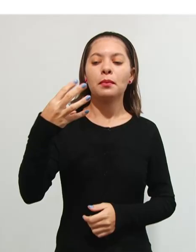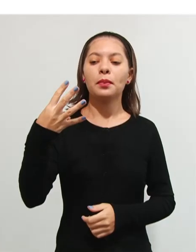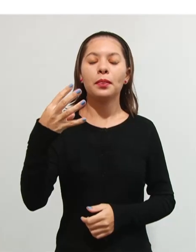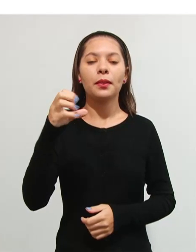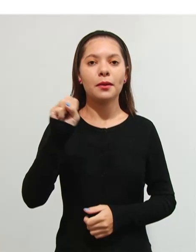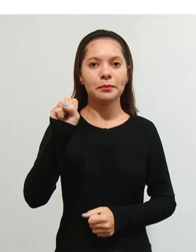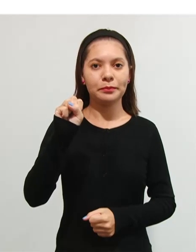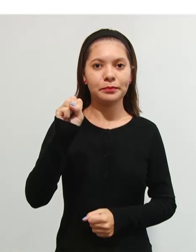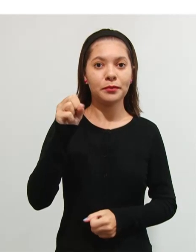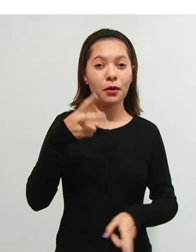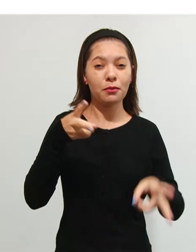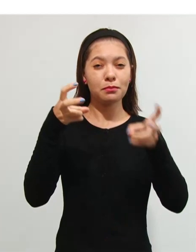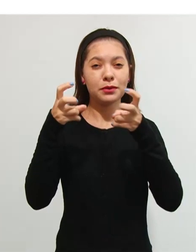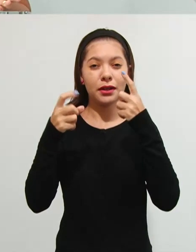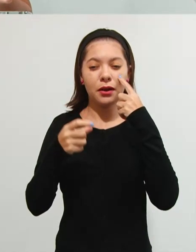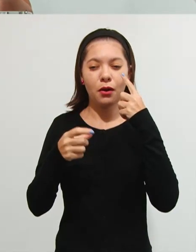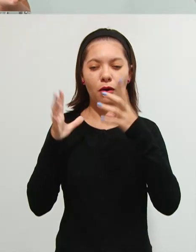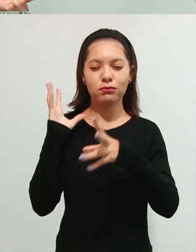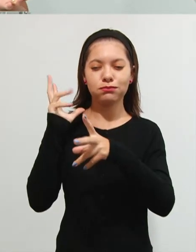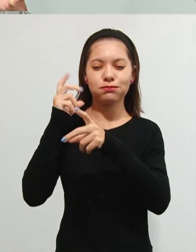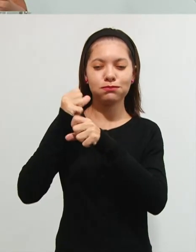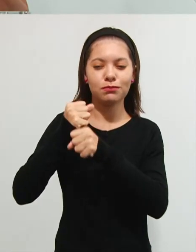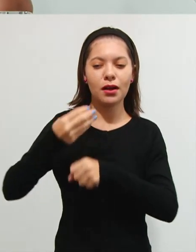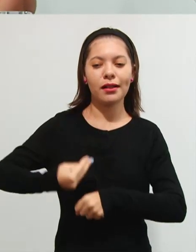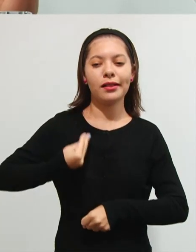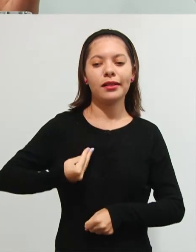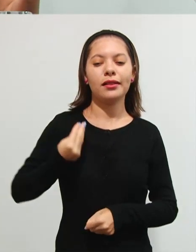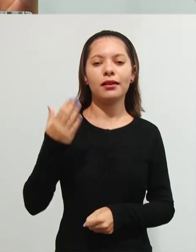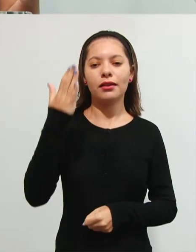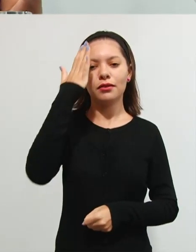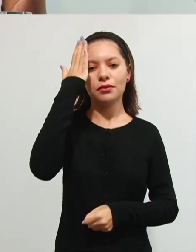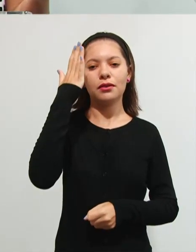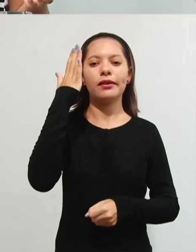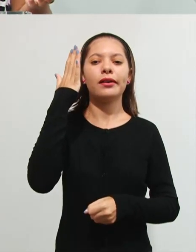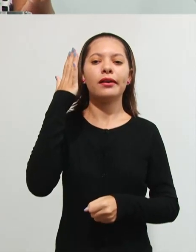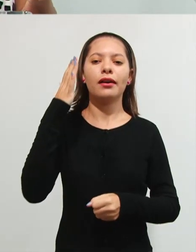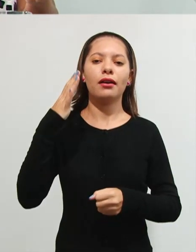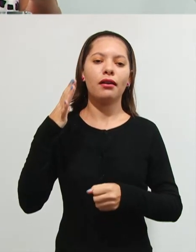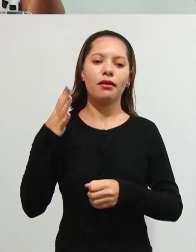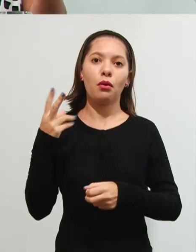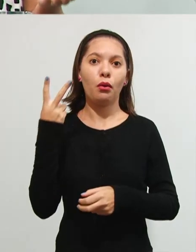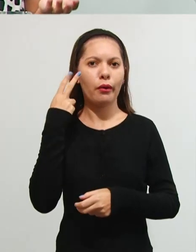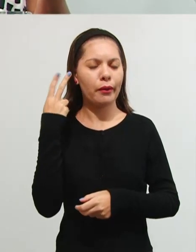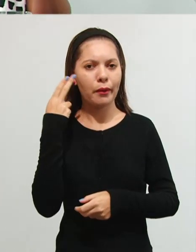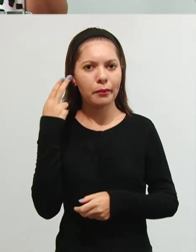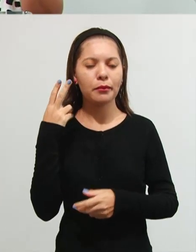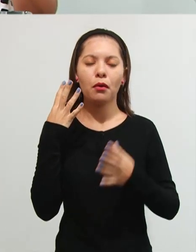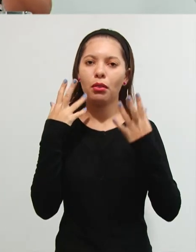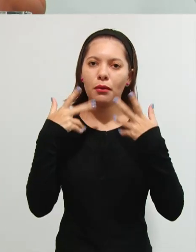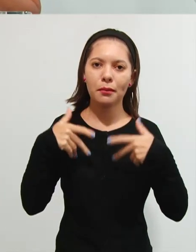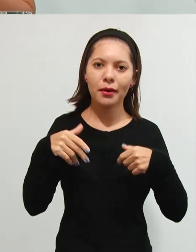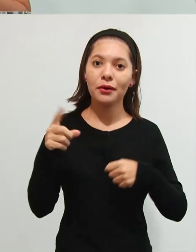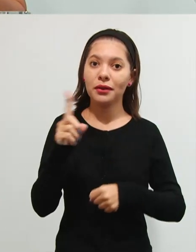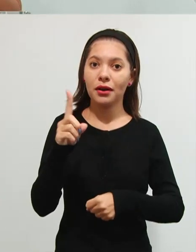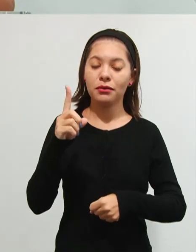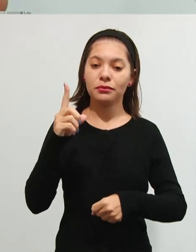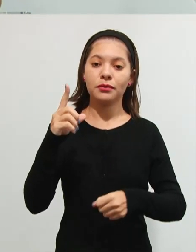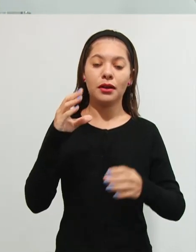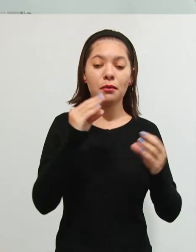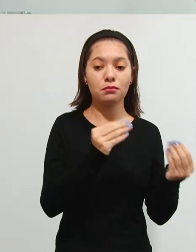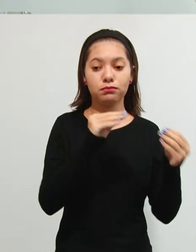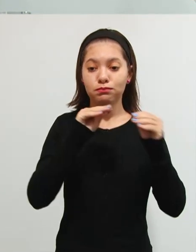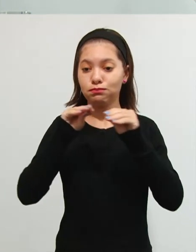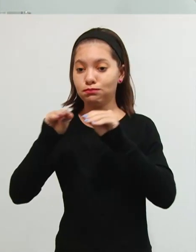1948. Observe, então, que a trajetória do Skinner não foi uma trajetória comum. Ele migrou de uma área de formação para